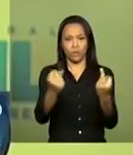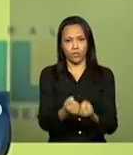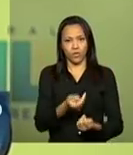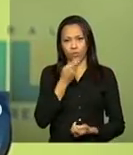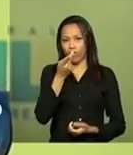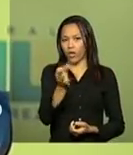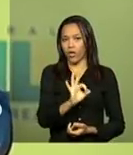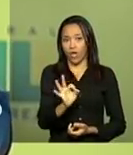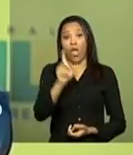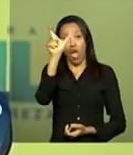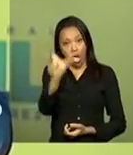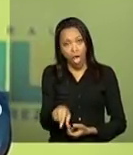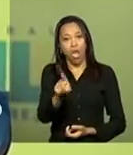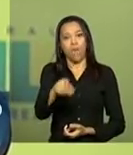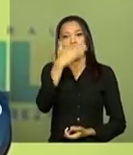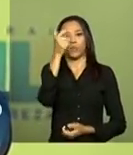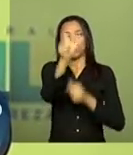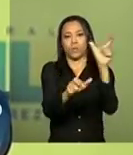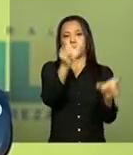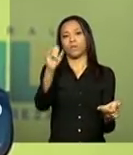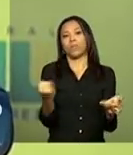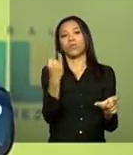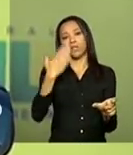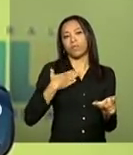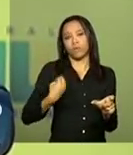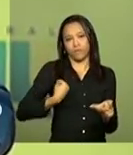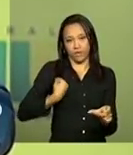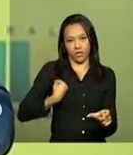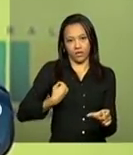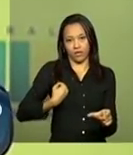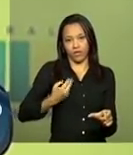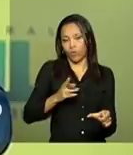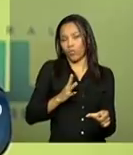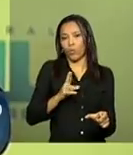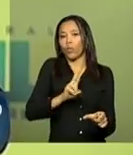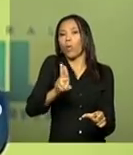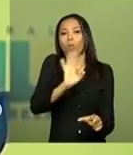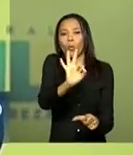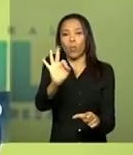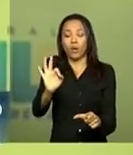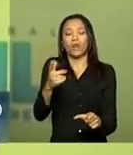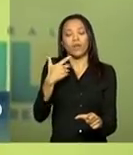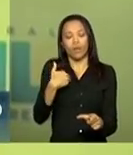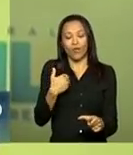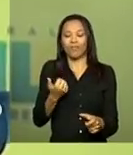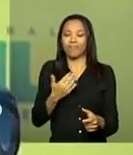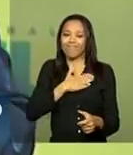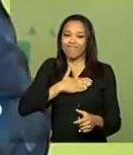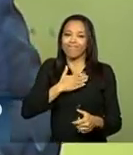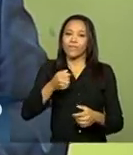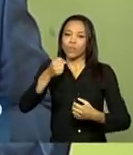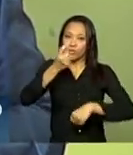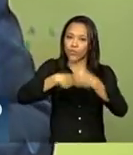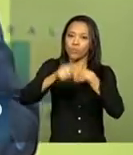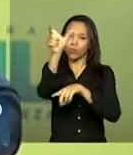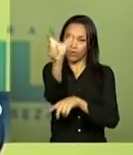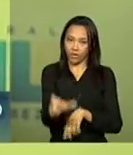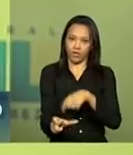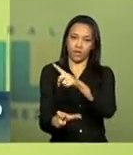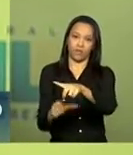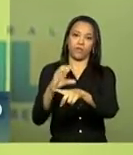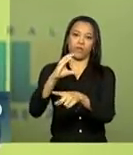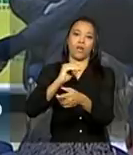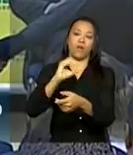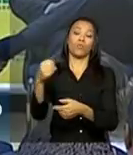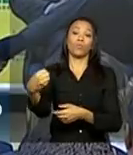foram pessoas importantes na minha vida. Eu quero desejar um sucesso muito grande para o nosso ministro Cid Gomes.